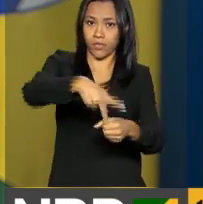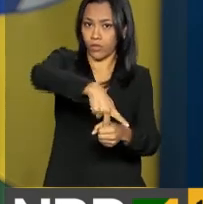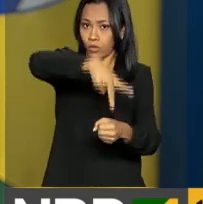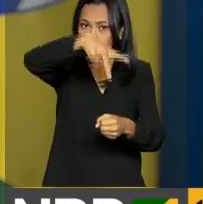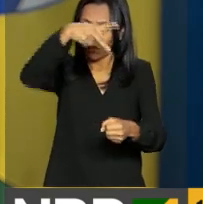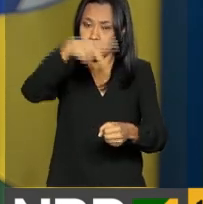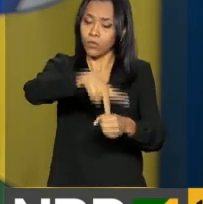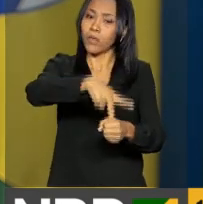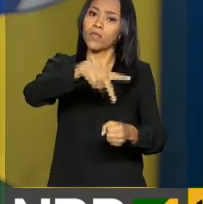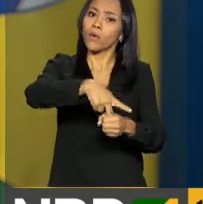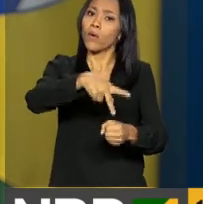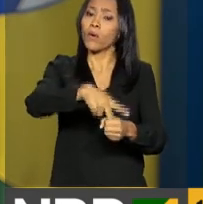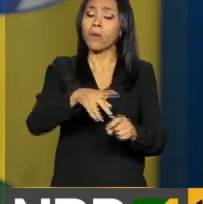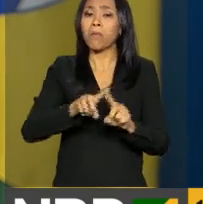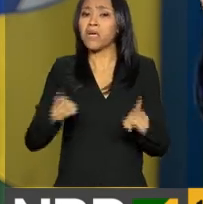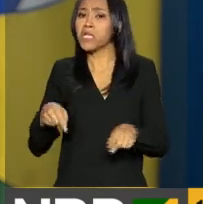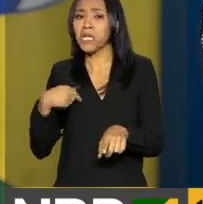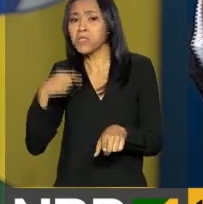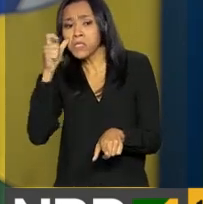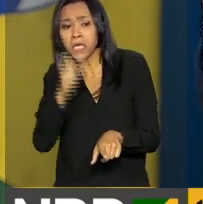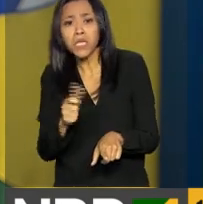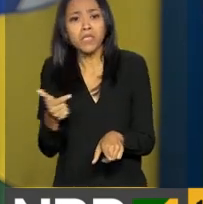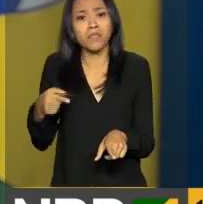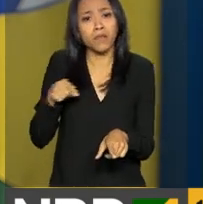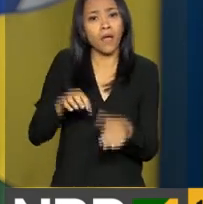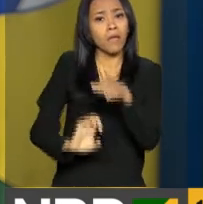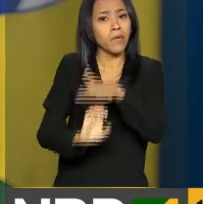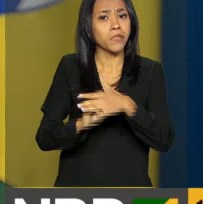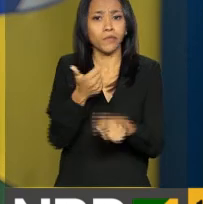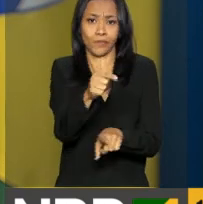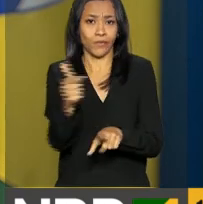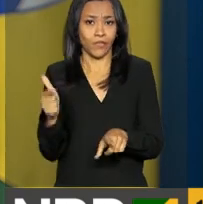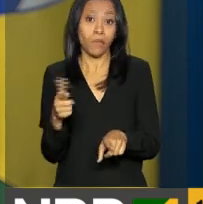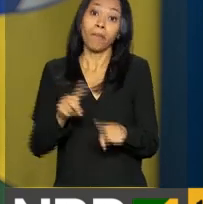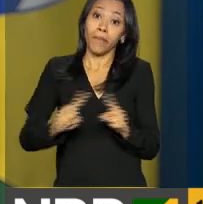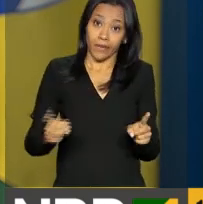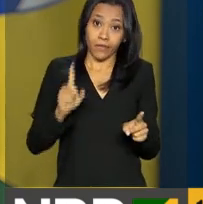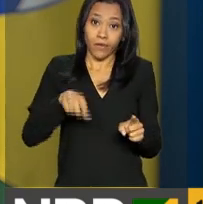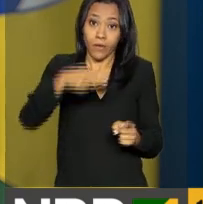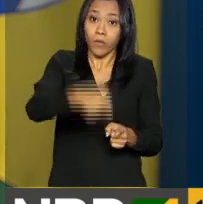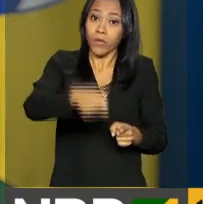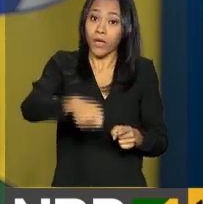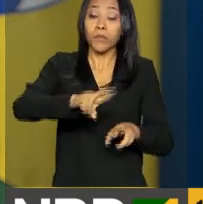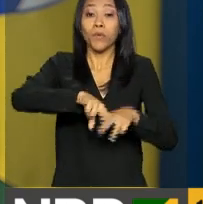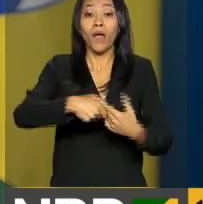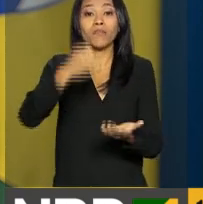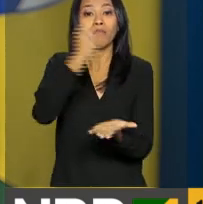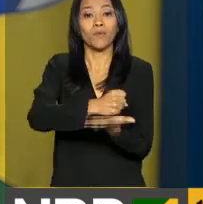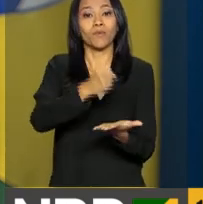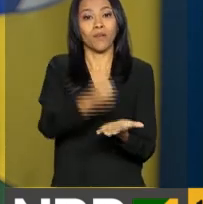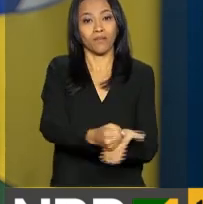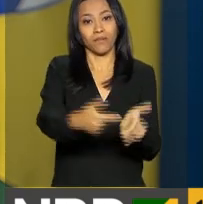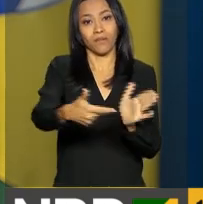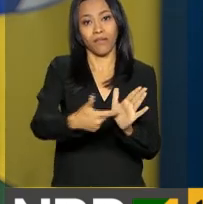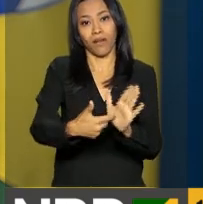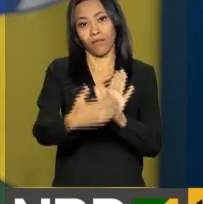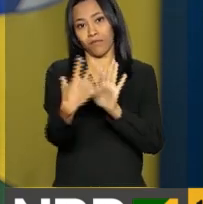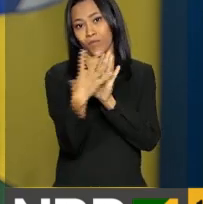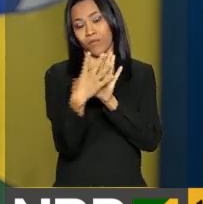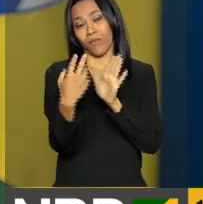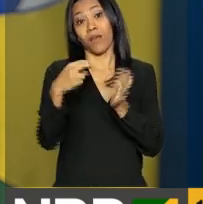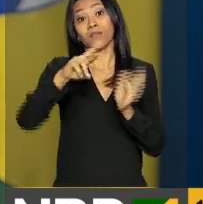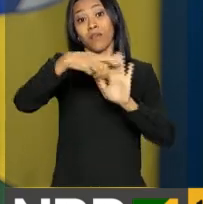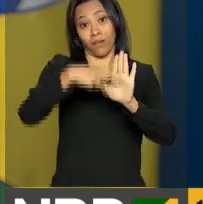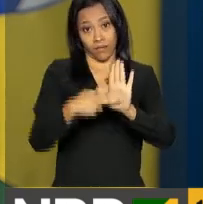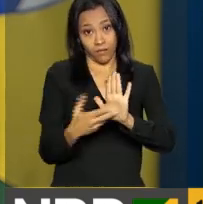Petrobras não tenha interesse. Eram coisas ansiadas há muito tempo e jamais realizadas. E nós